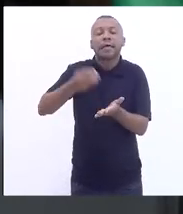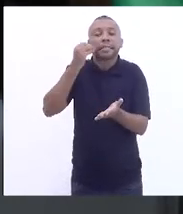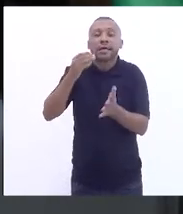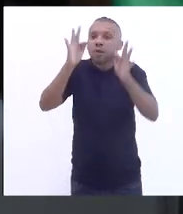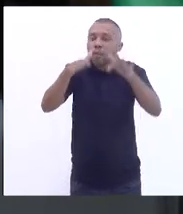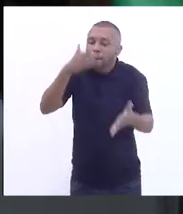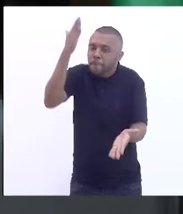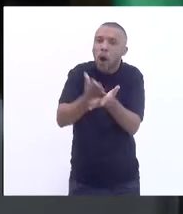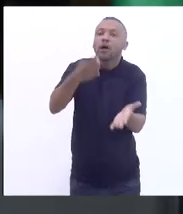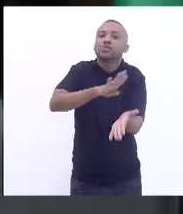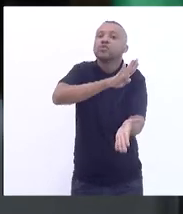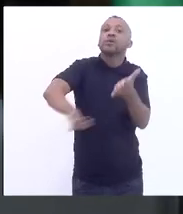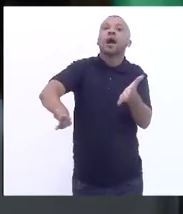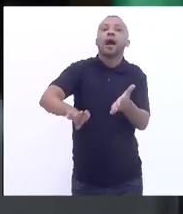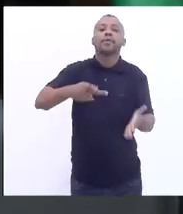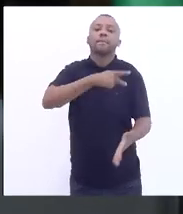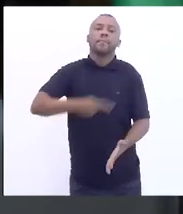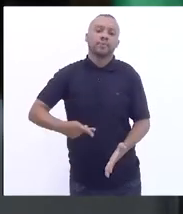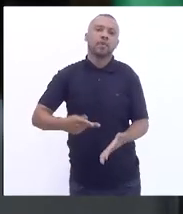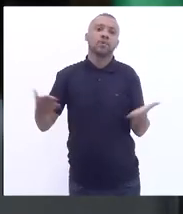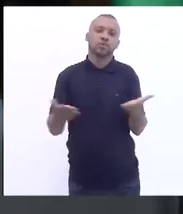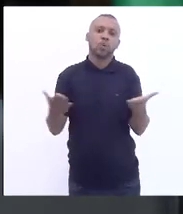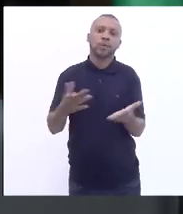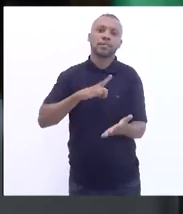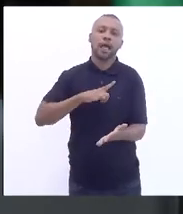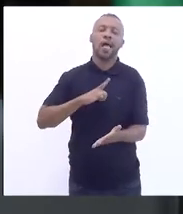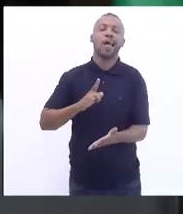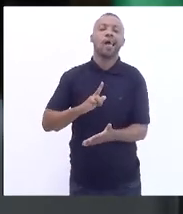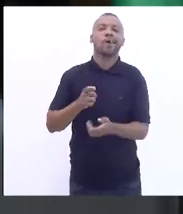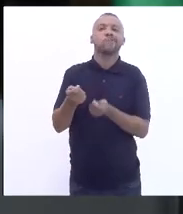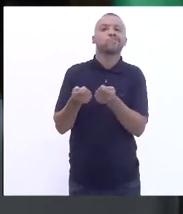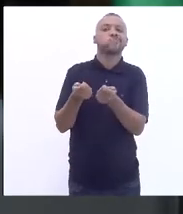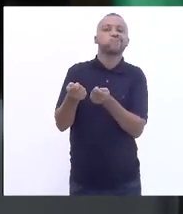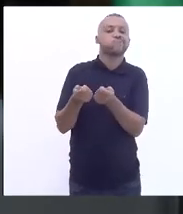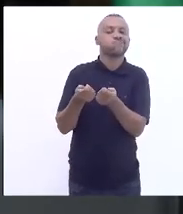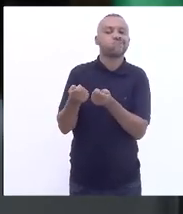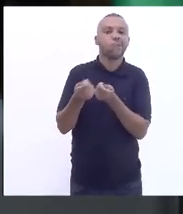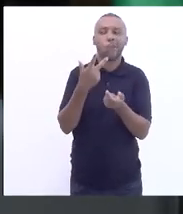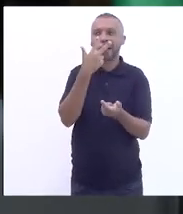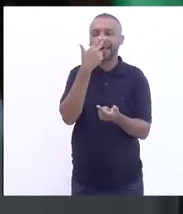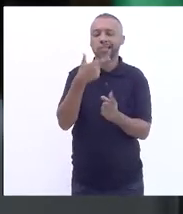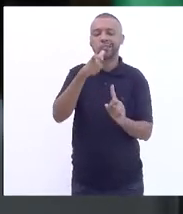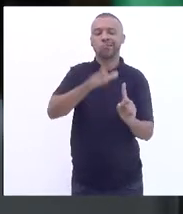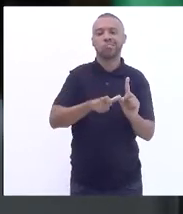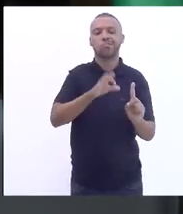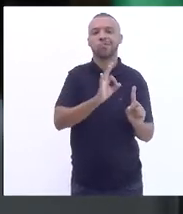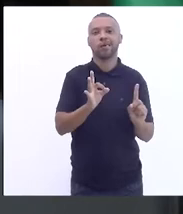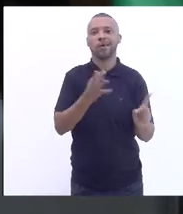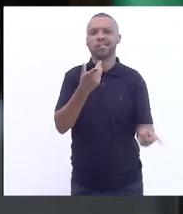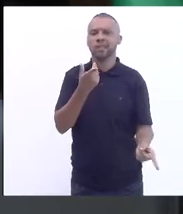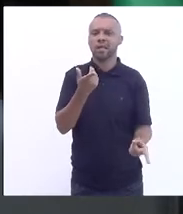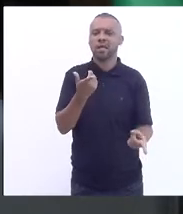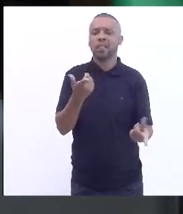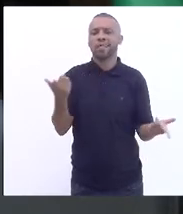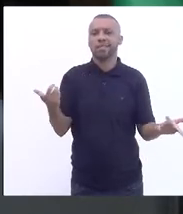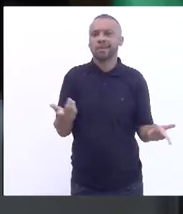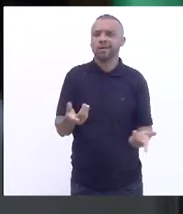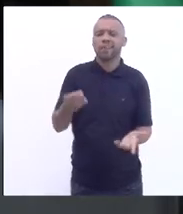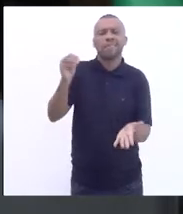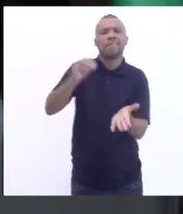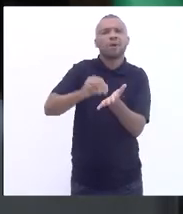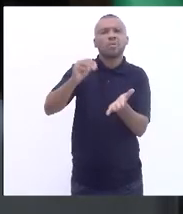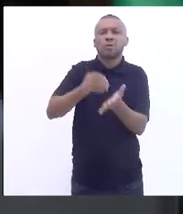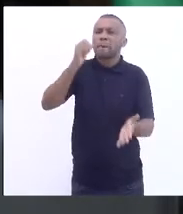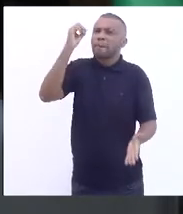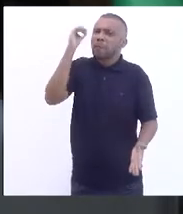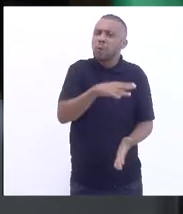este presidente que está aí que está sendo um de prestando um desserviço